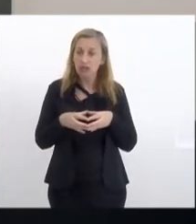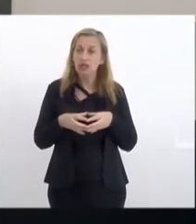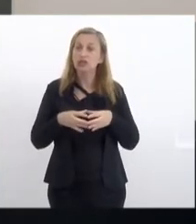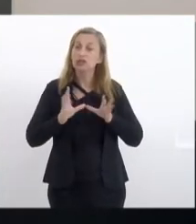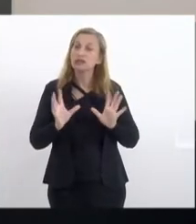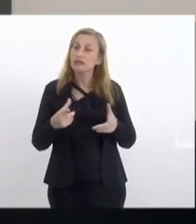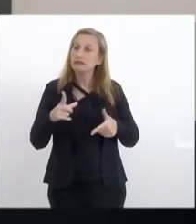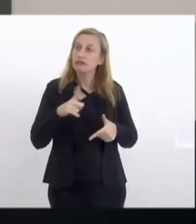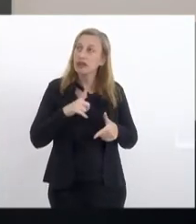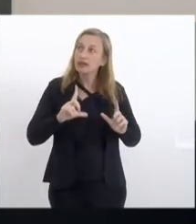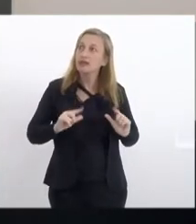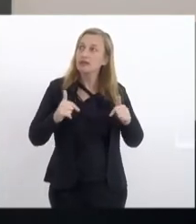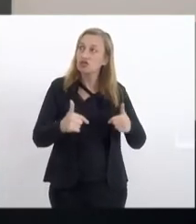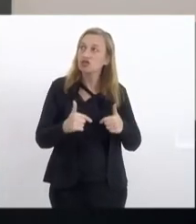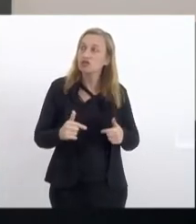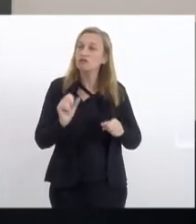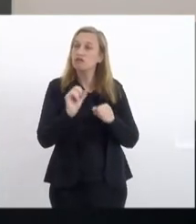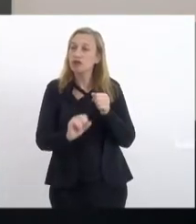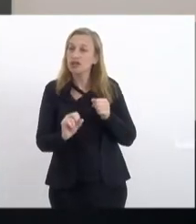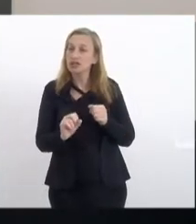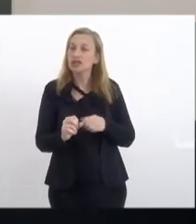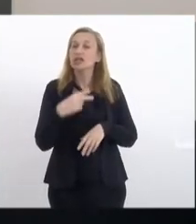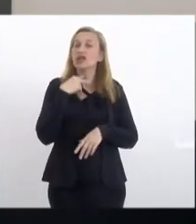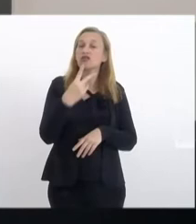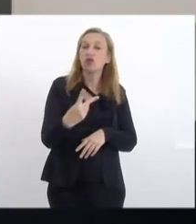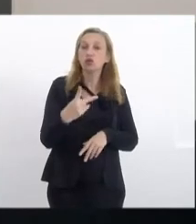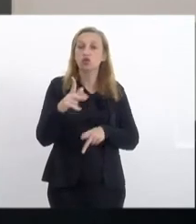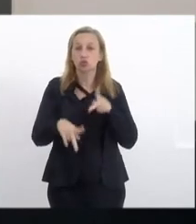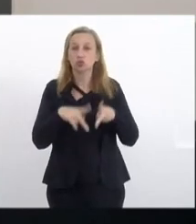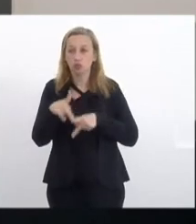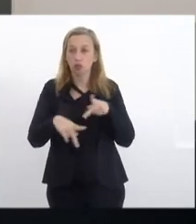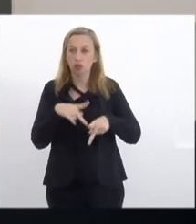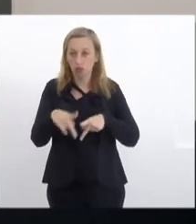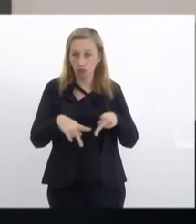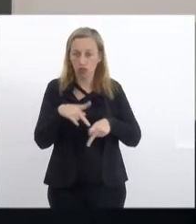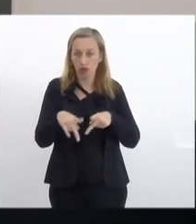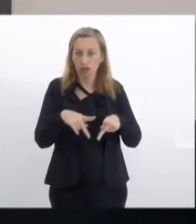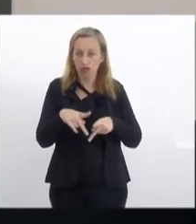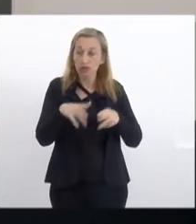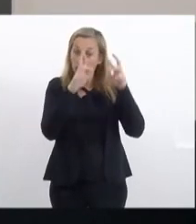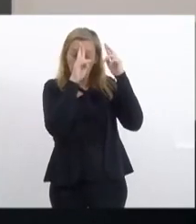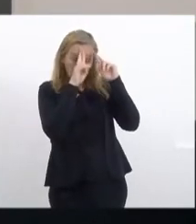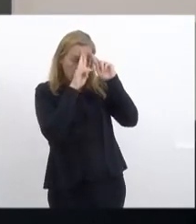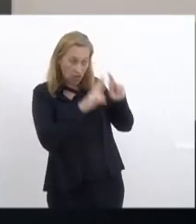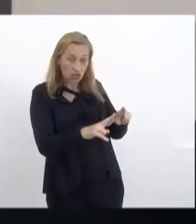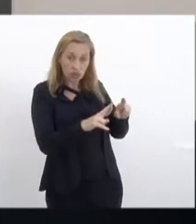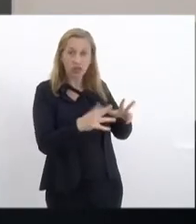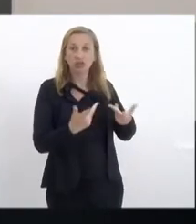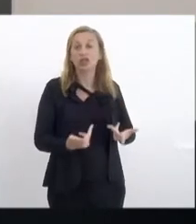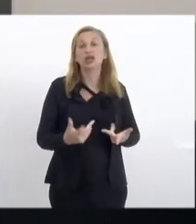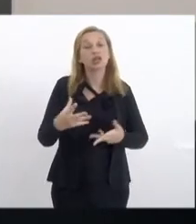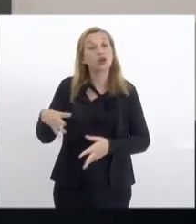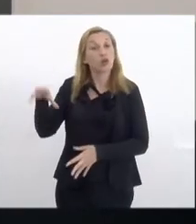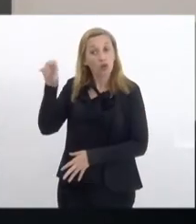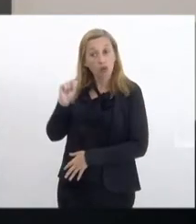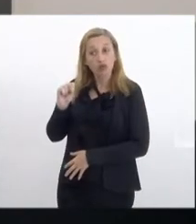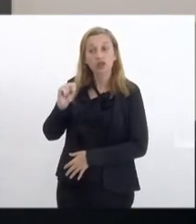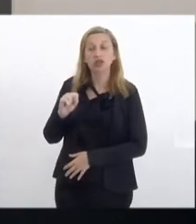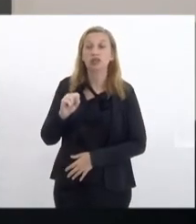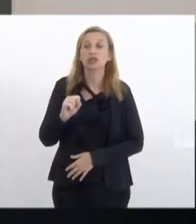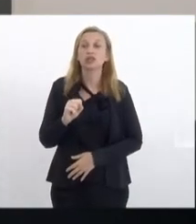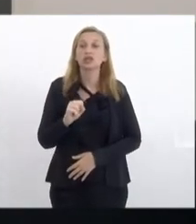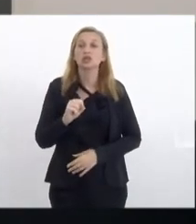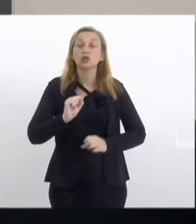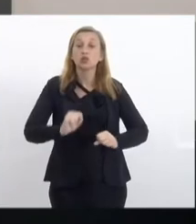intuito de fazer com que a voz da população venha a ser respeitada, venha a ser ouvida,